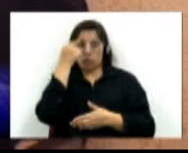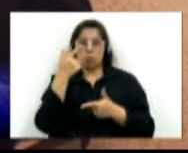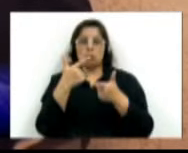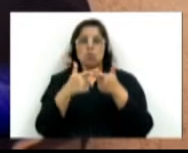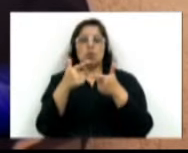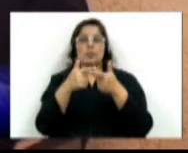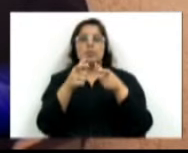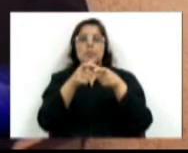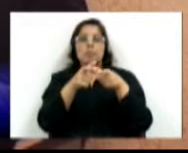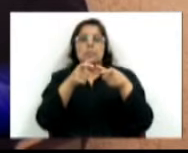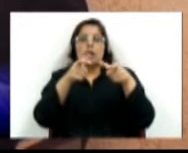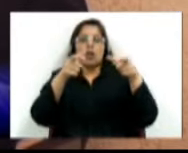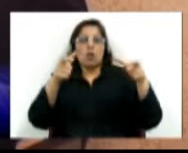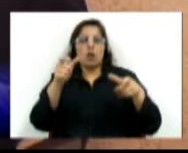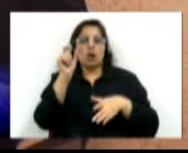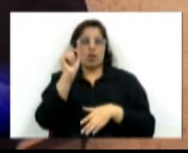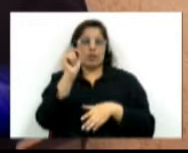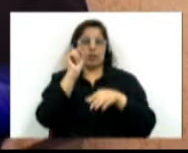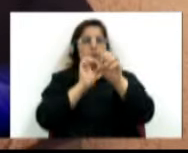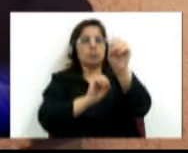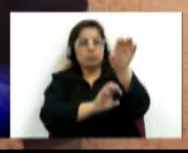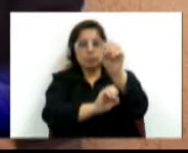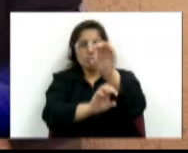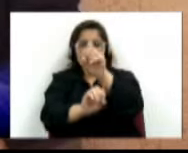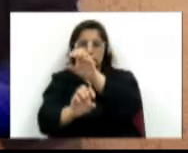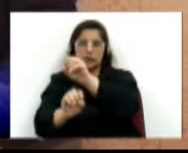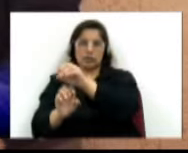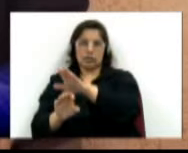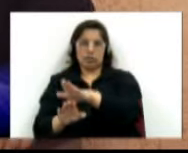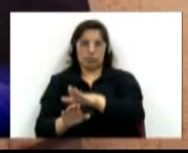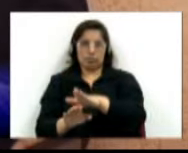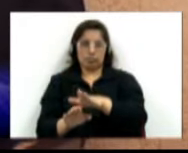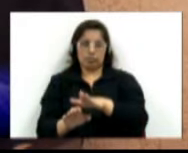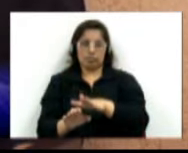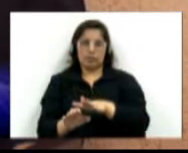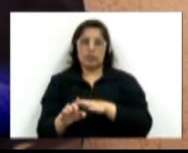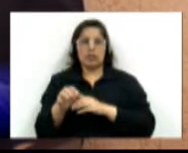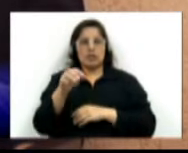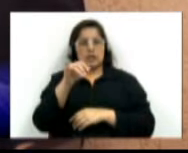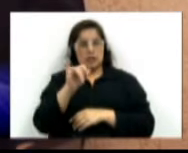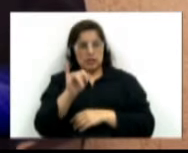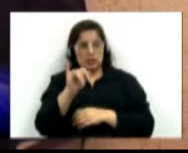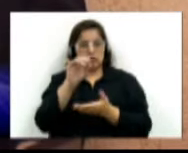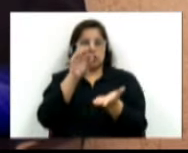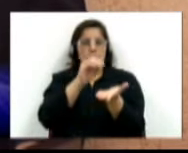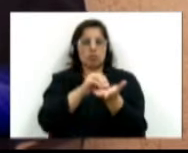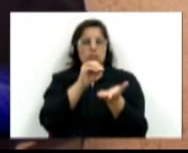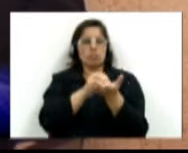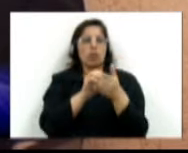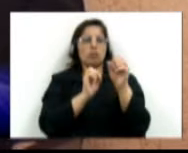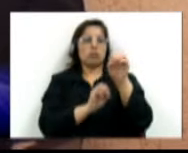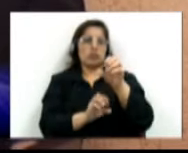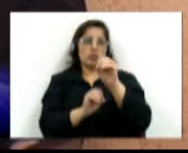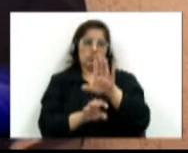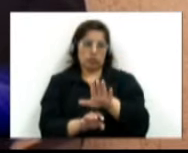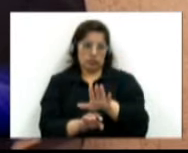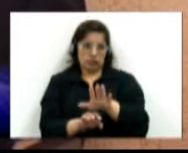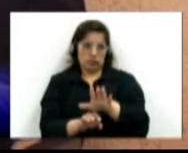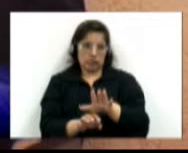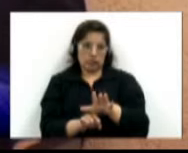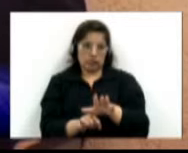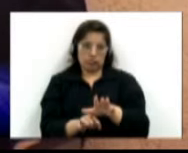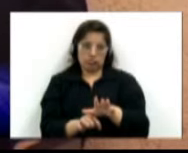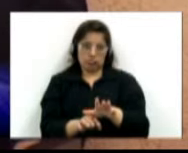um problema, é a educação. Nunca veremos um país onde a educação é levada a sério ter